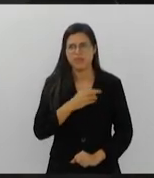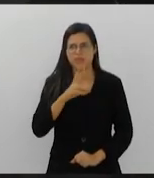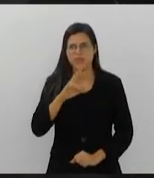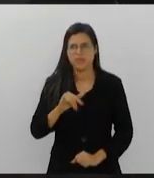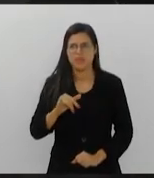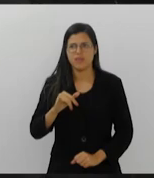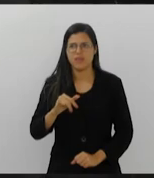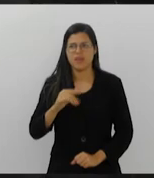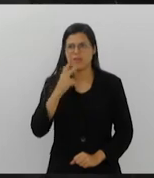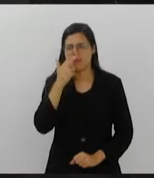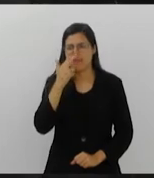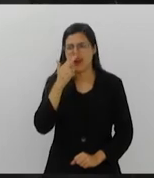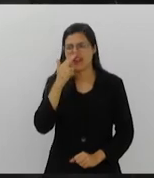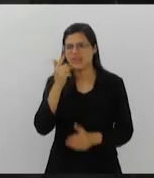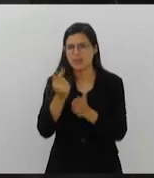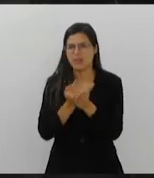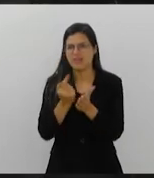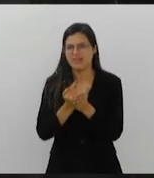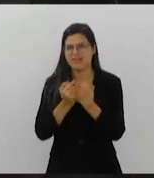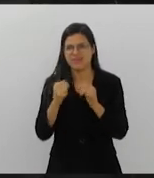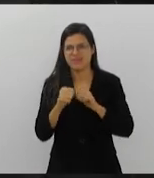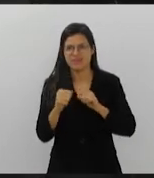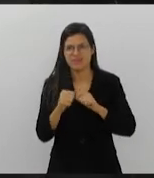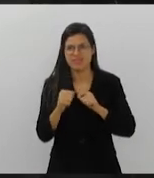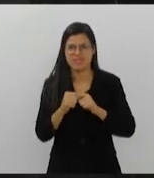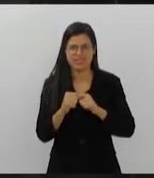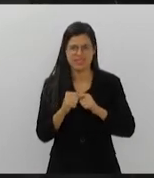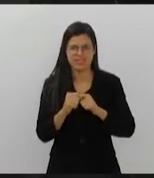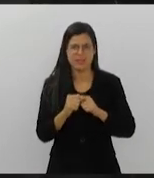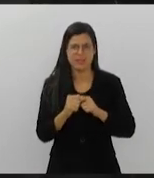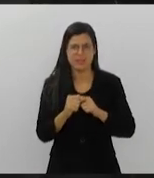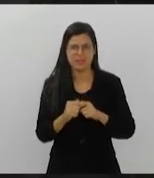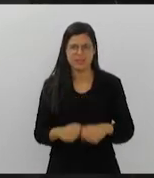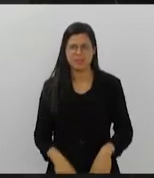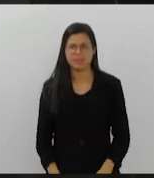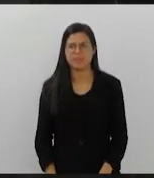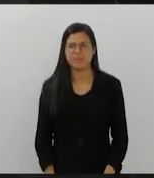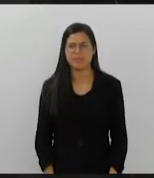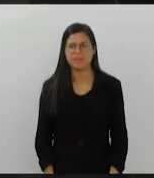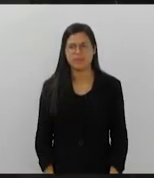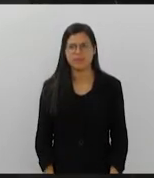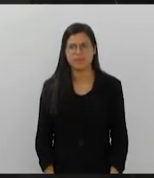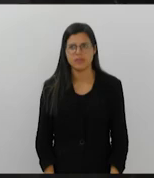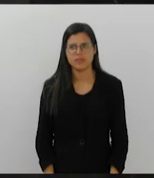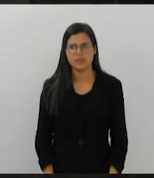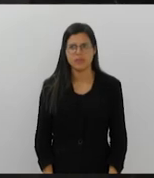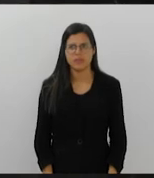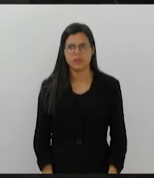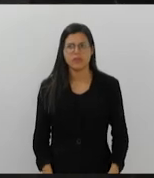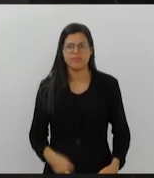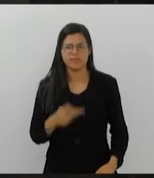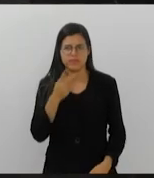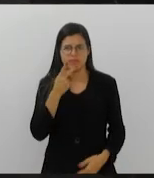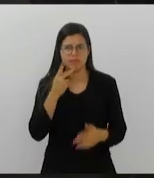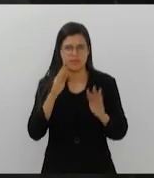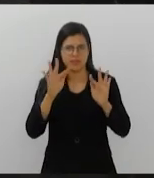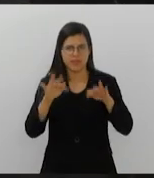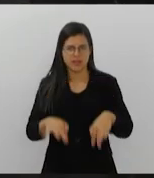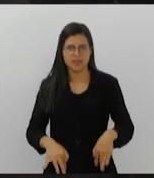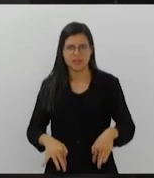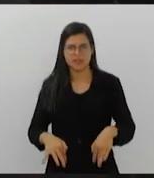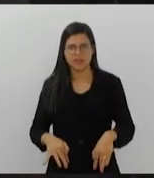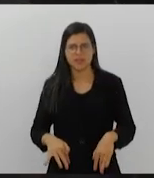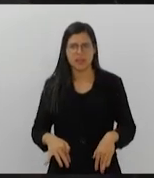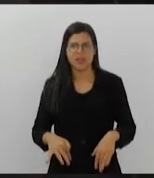completando o livro das nossas vidas e o livro das histórias. Dito isso, declaro encerrada a